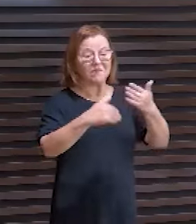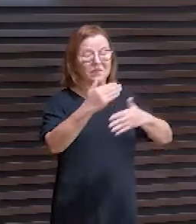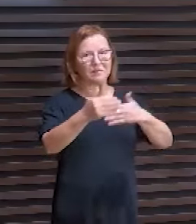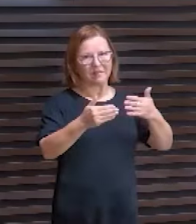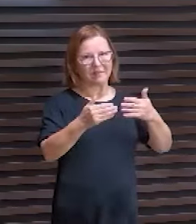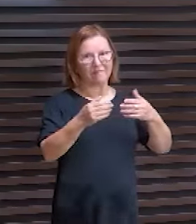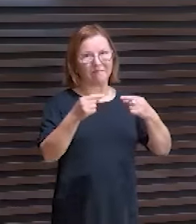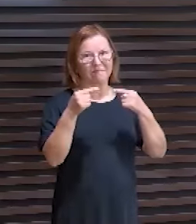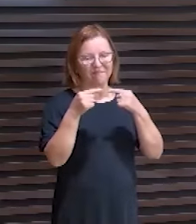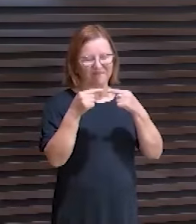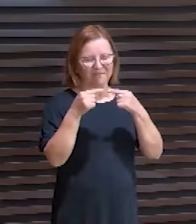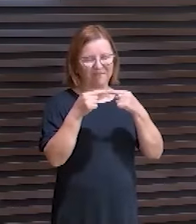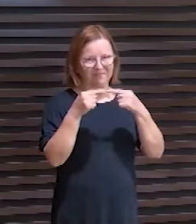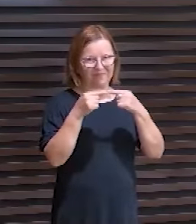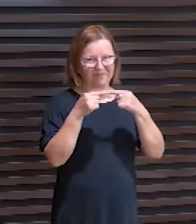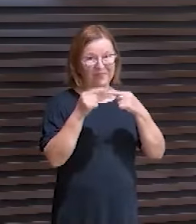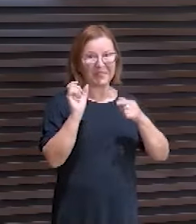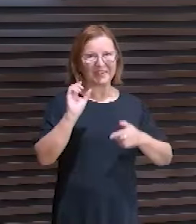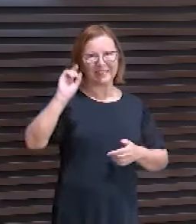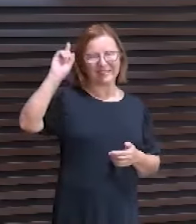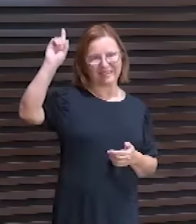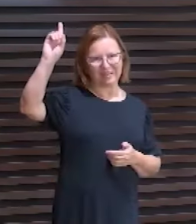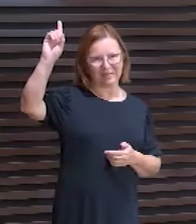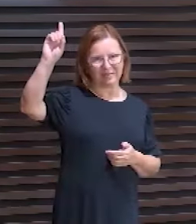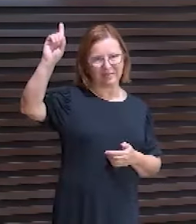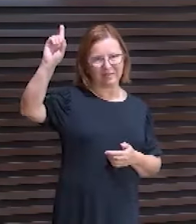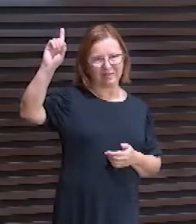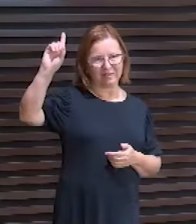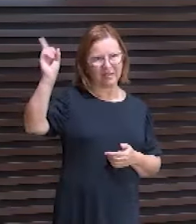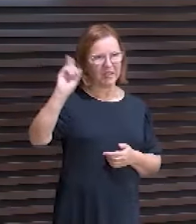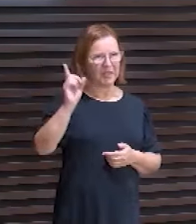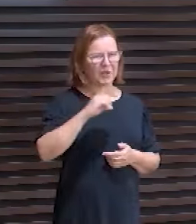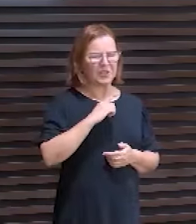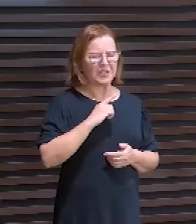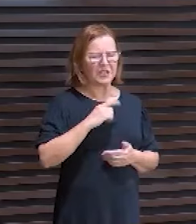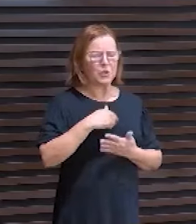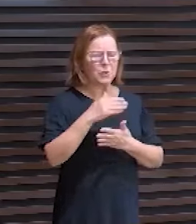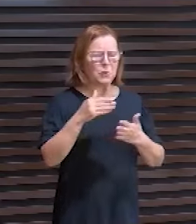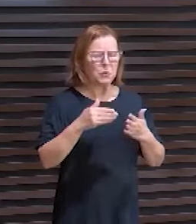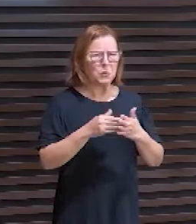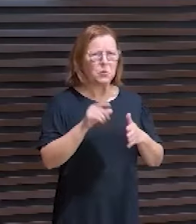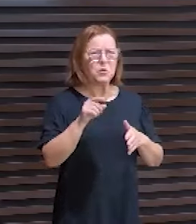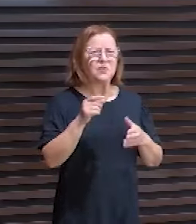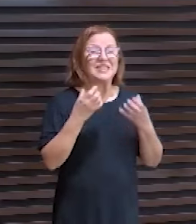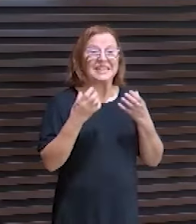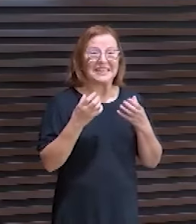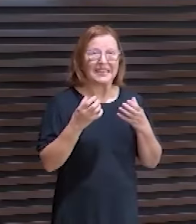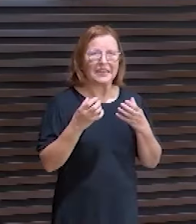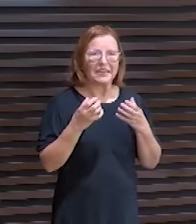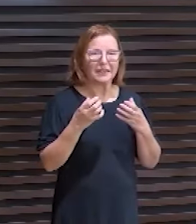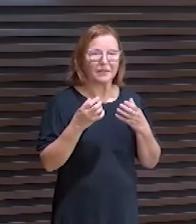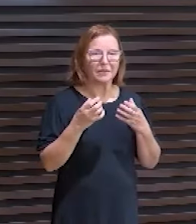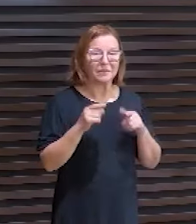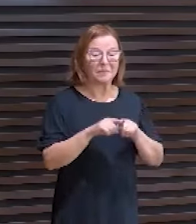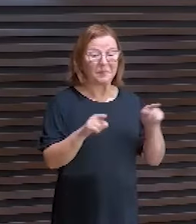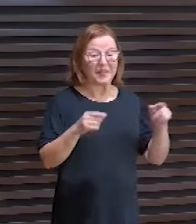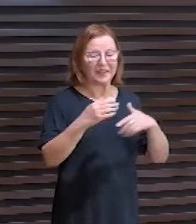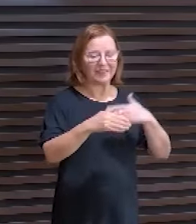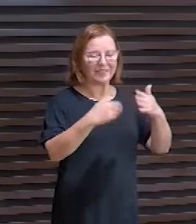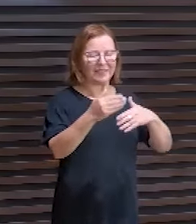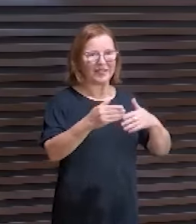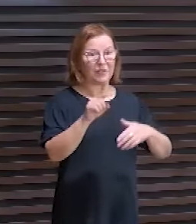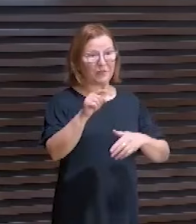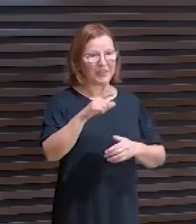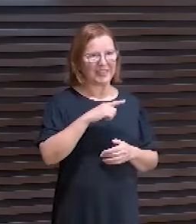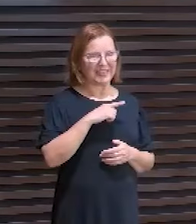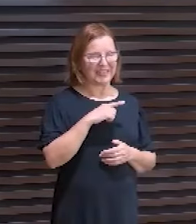acordo com a palavra de Deus não é você ter tudo que você quer prosperidade é você